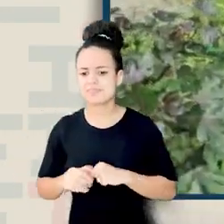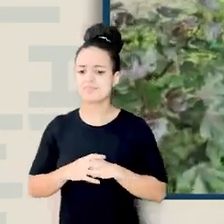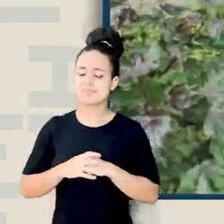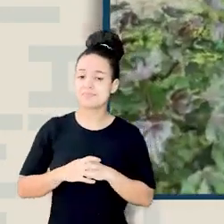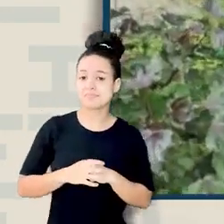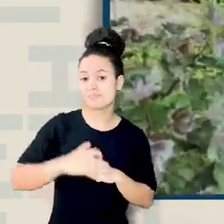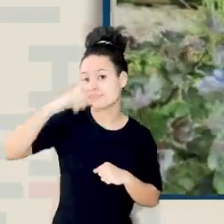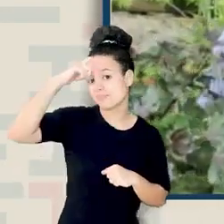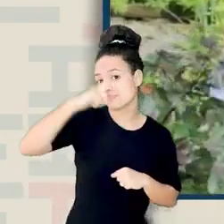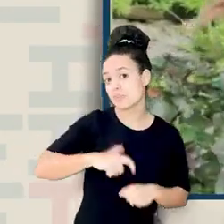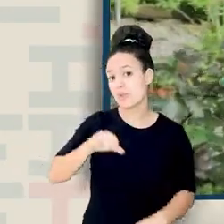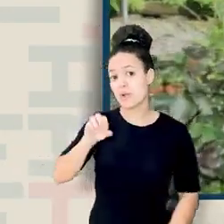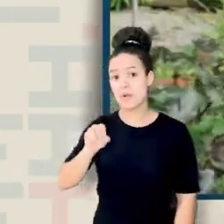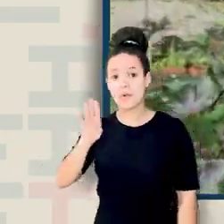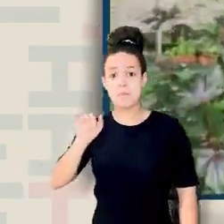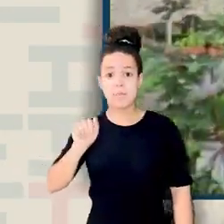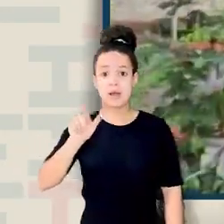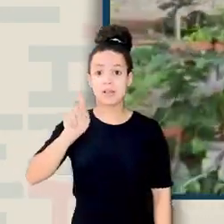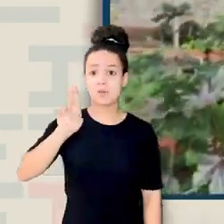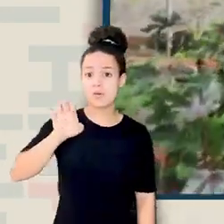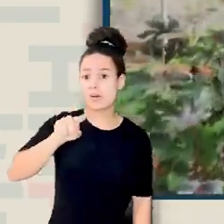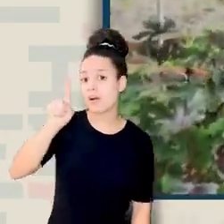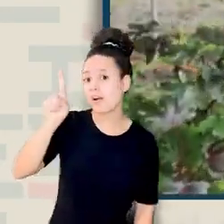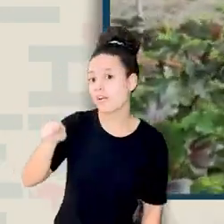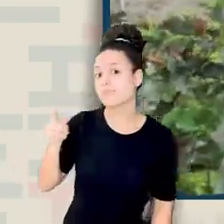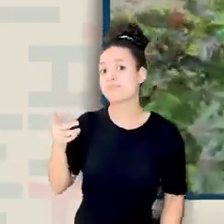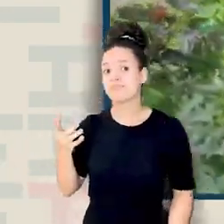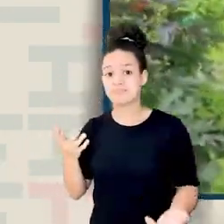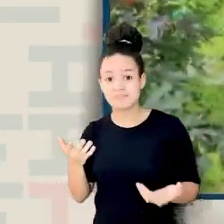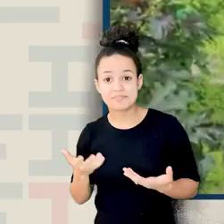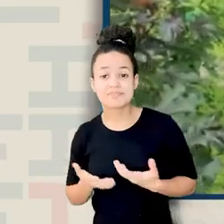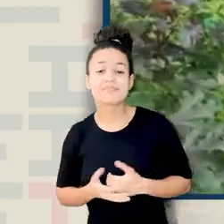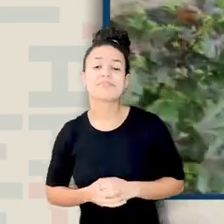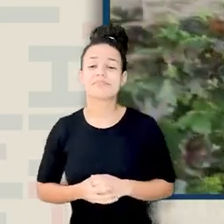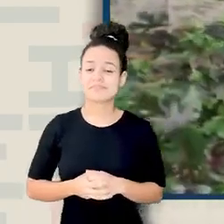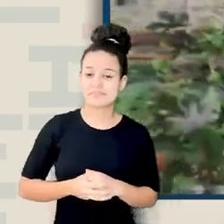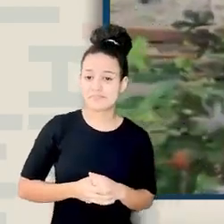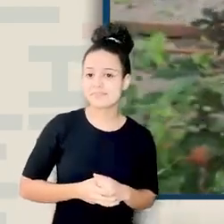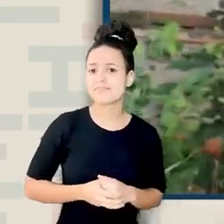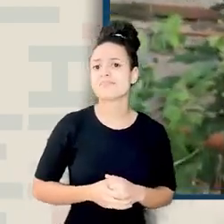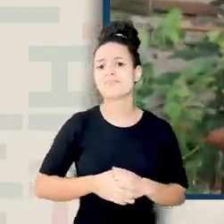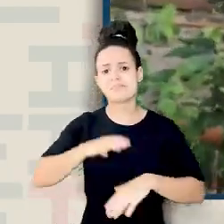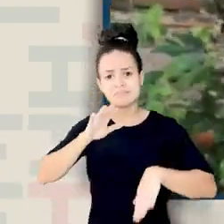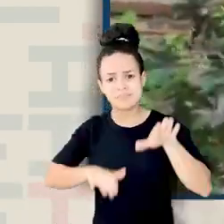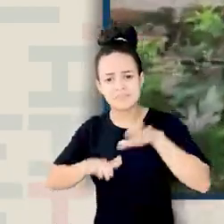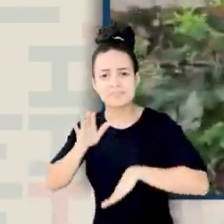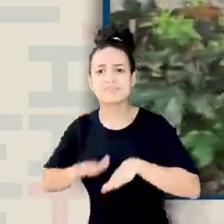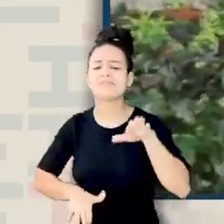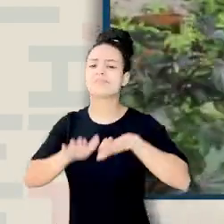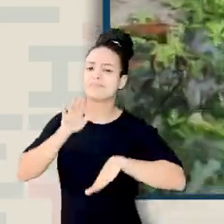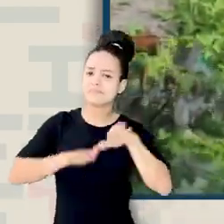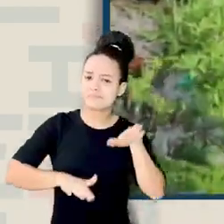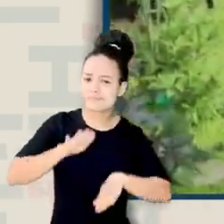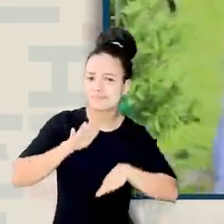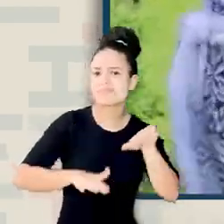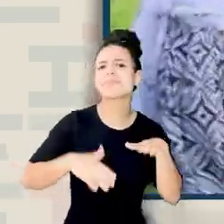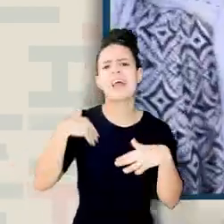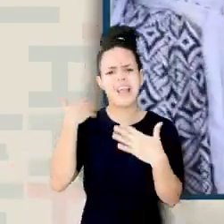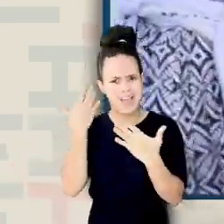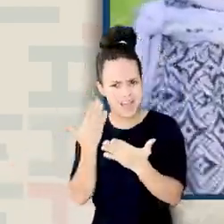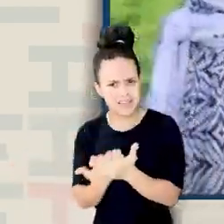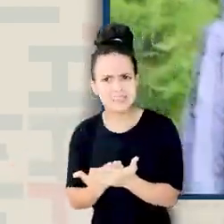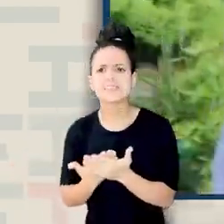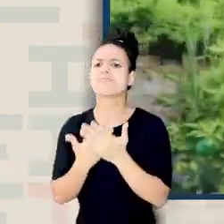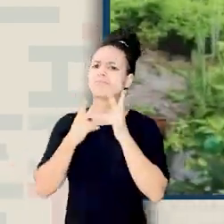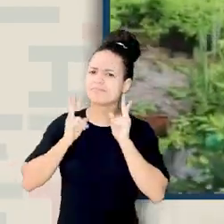Ser o baluaê a totô, meu tambor ainda toca